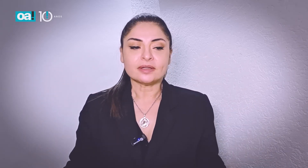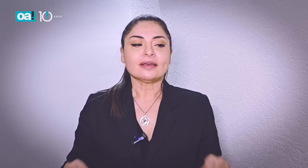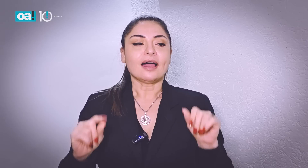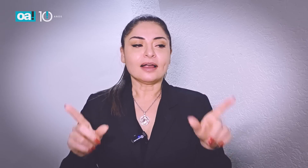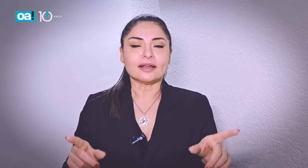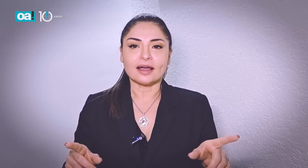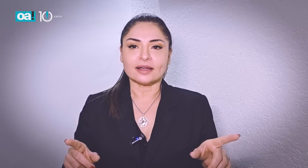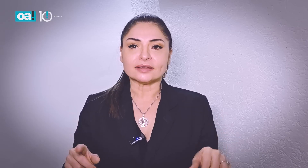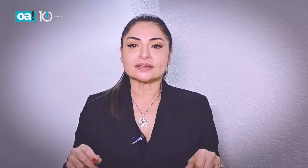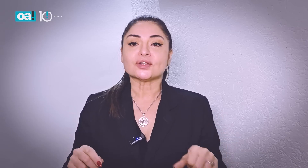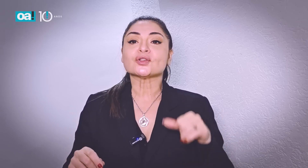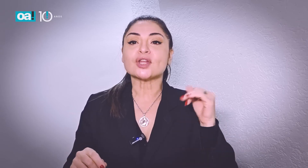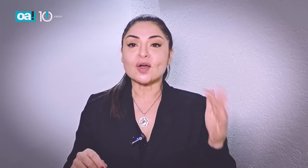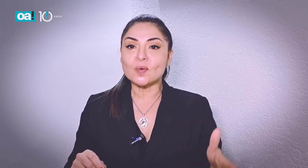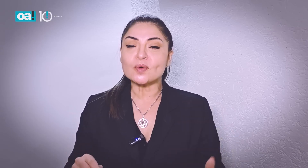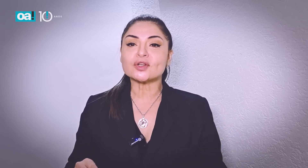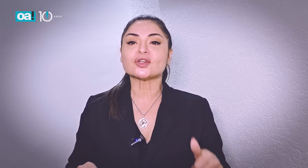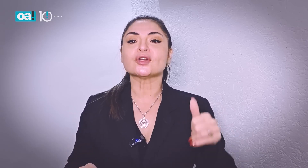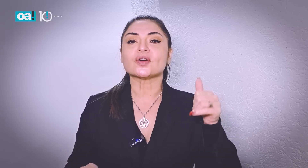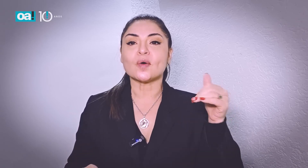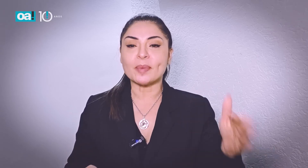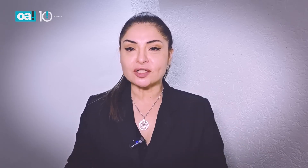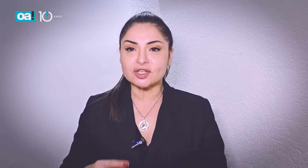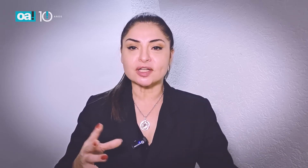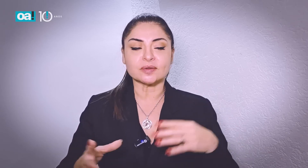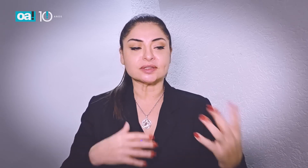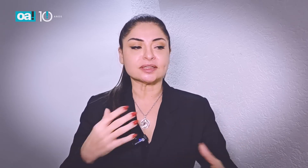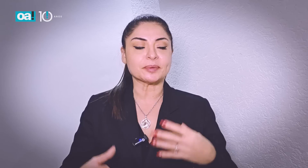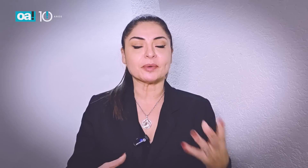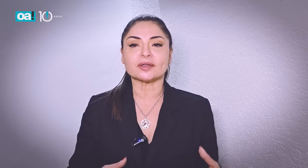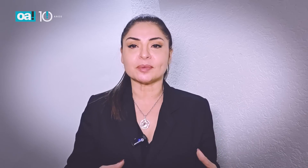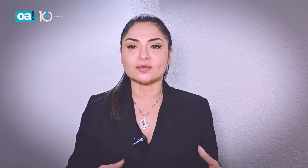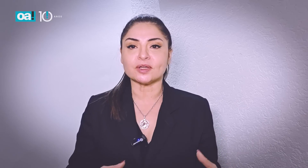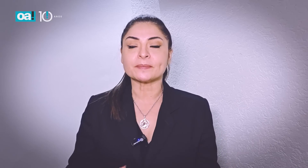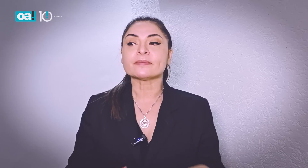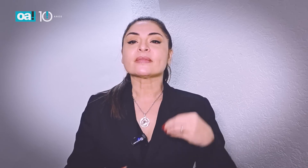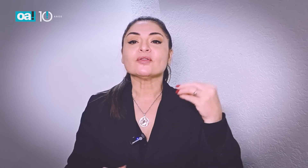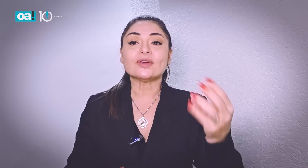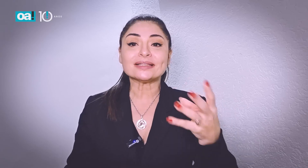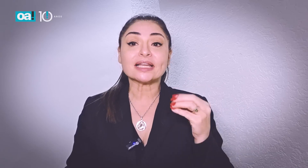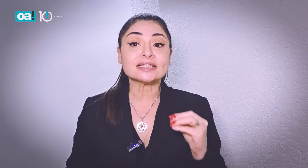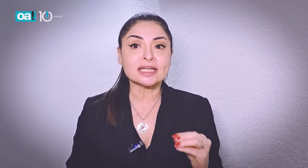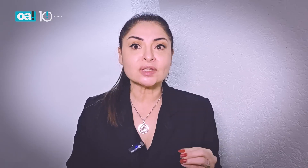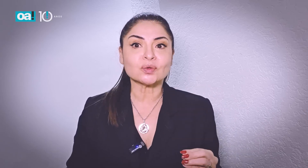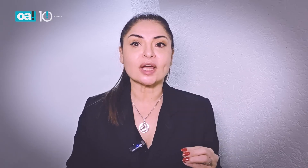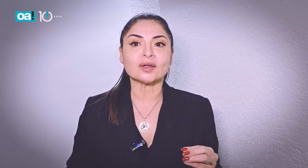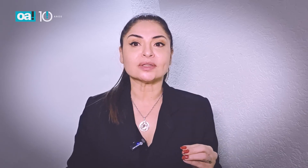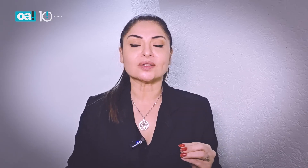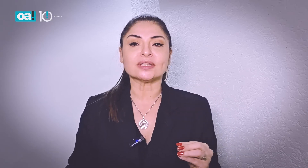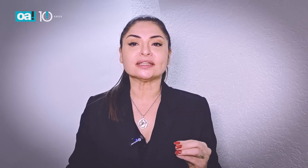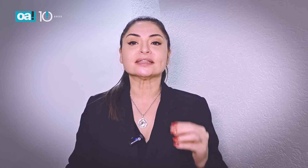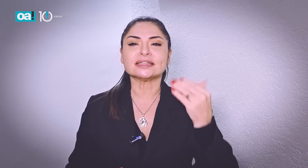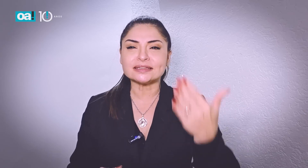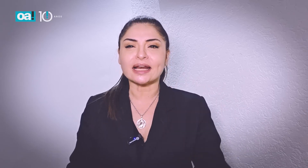Tá? Aliás, já curte, compartilha enquanto você está se preparando para ver. Vê se você está inscrito no canal